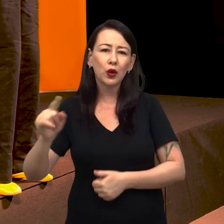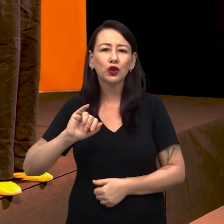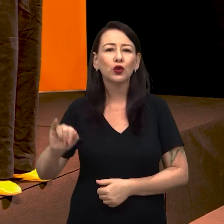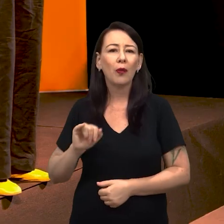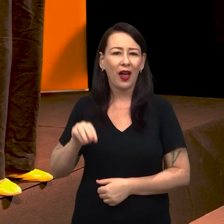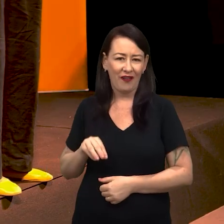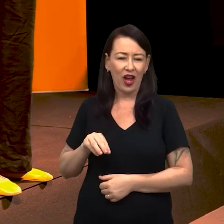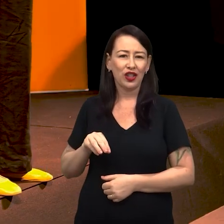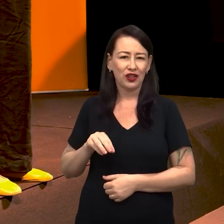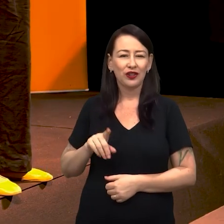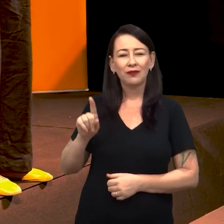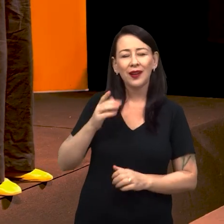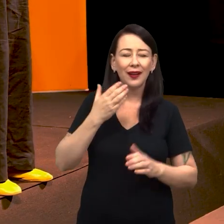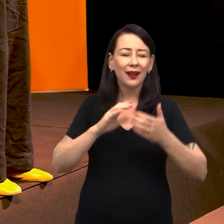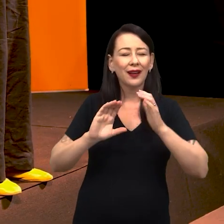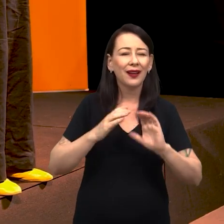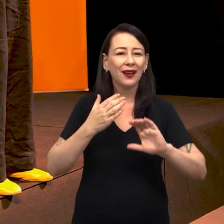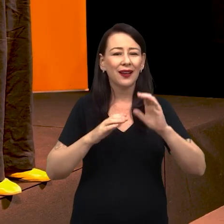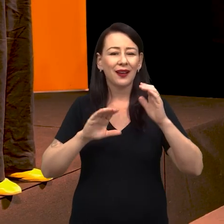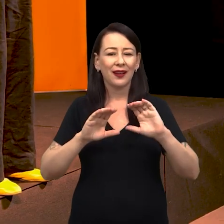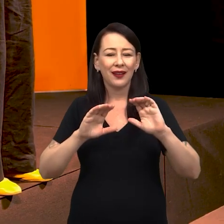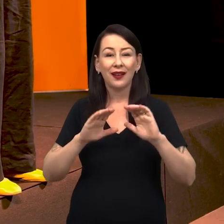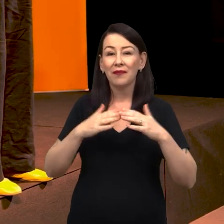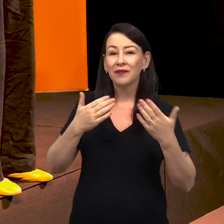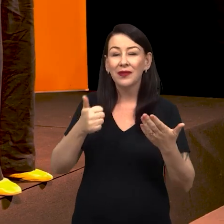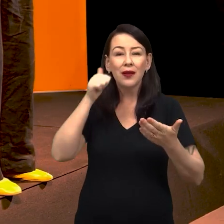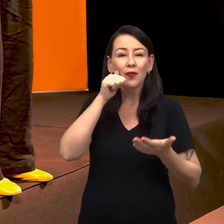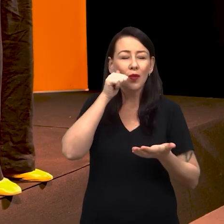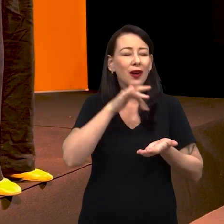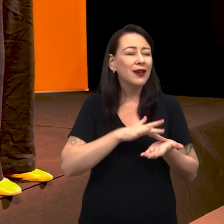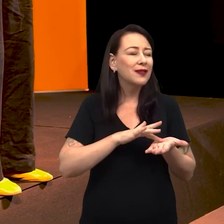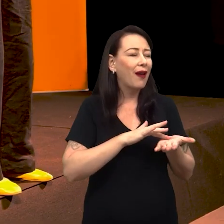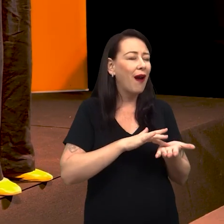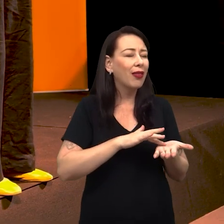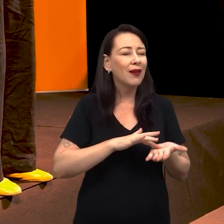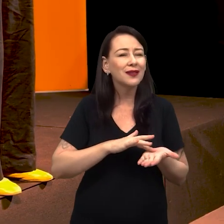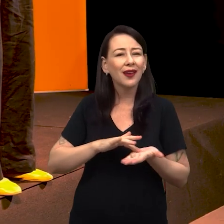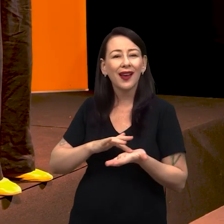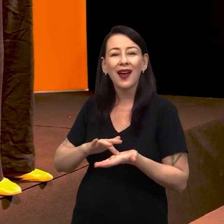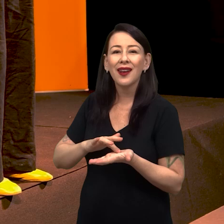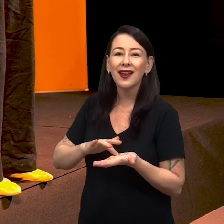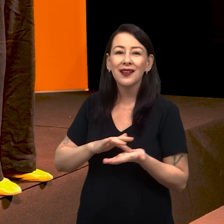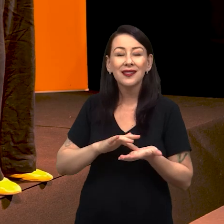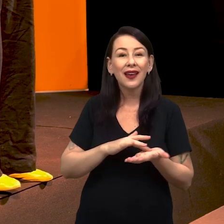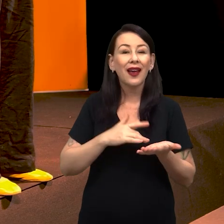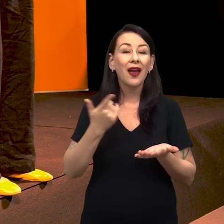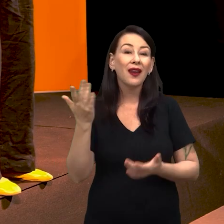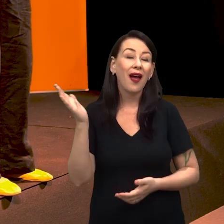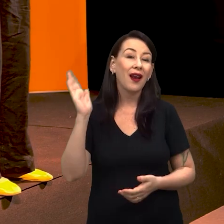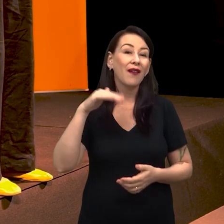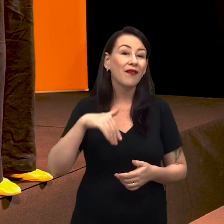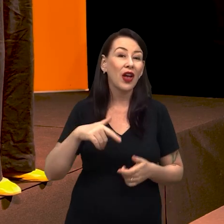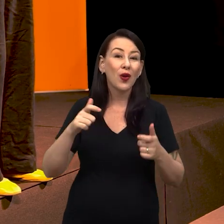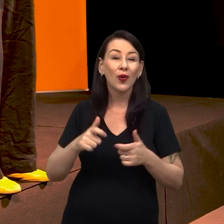pouquinho para frente de Monlevade, eles cantam: ciganinha que veio da Bahia, ciganinha que veio